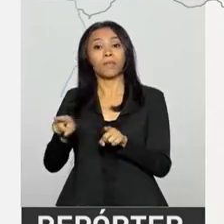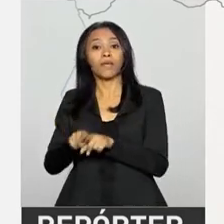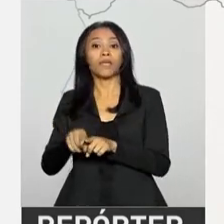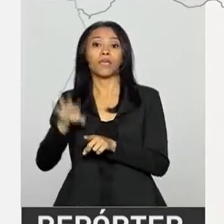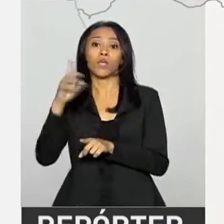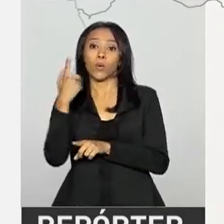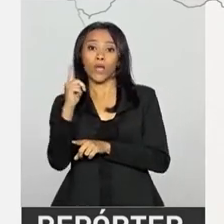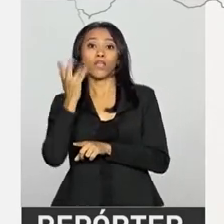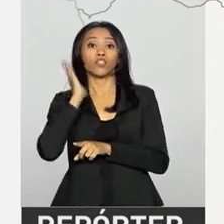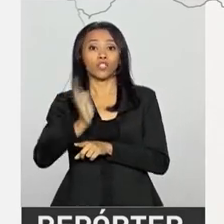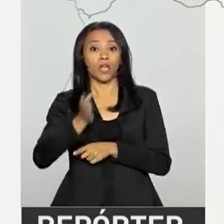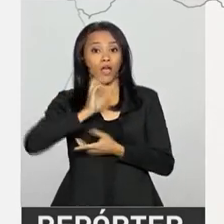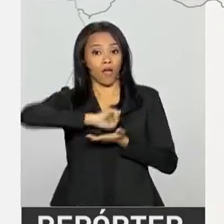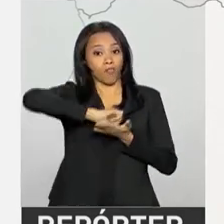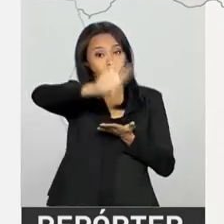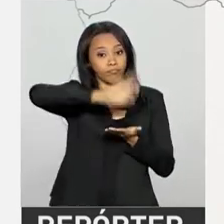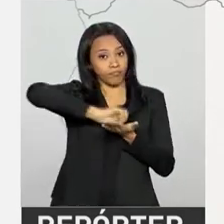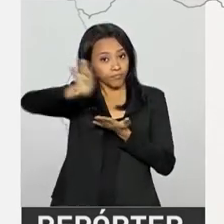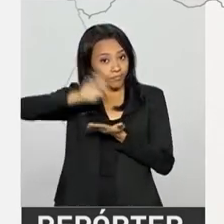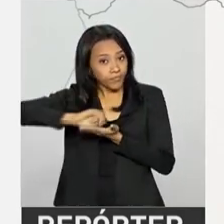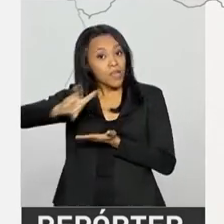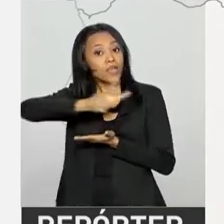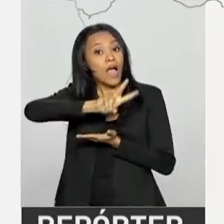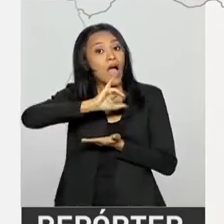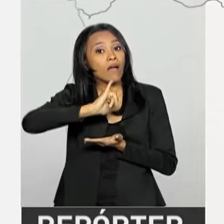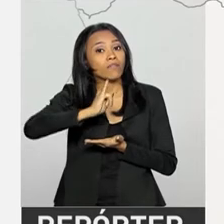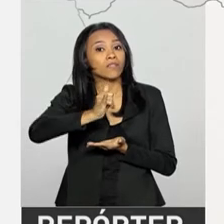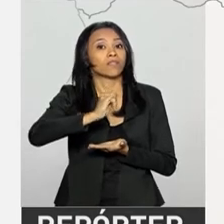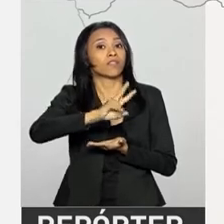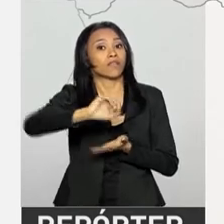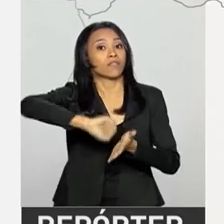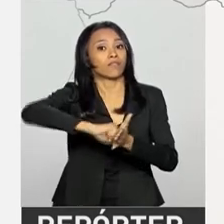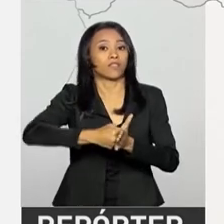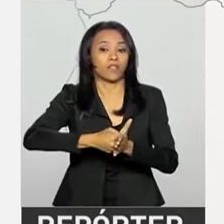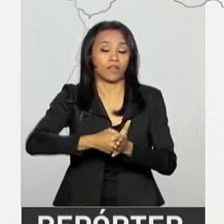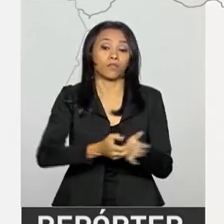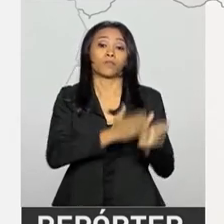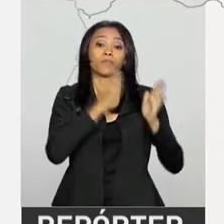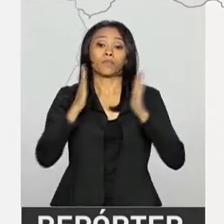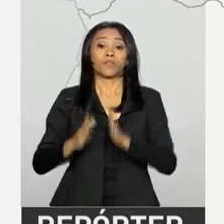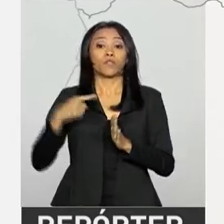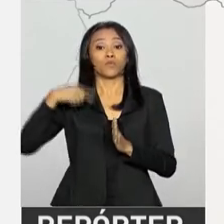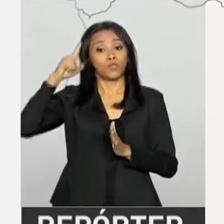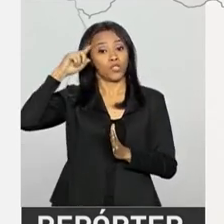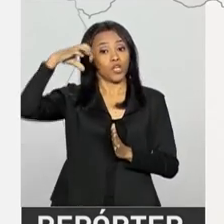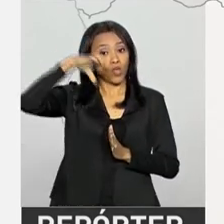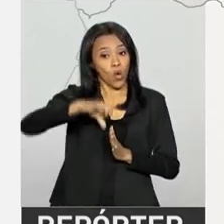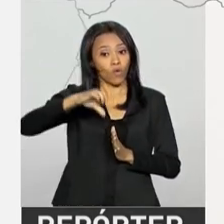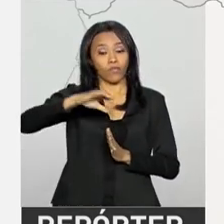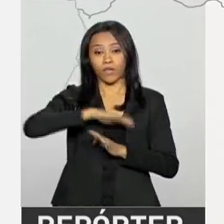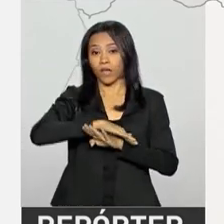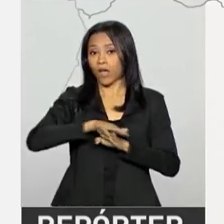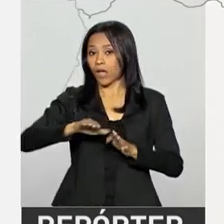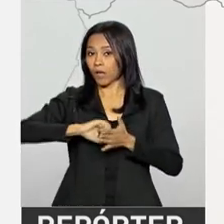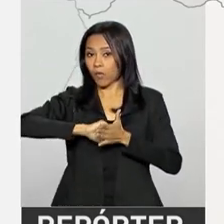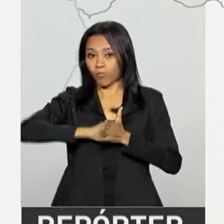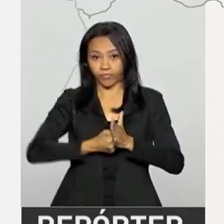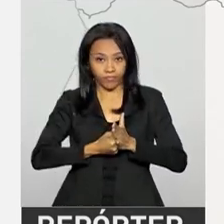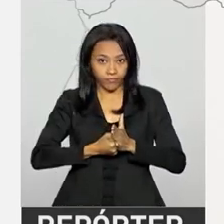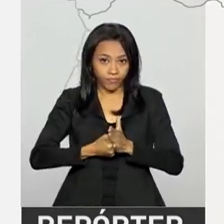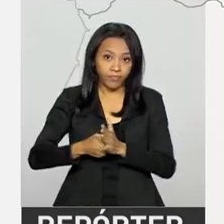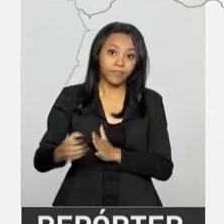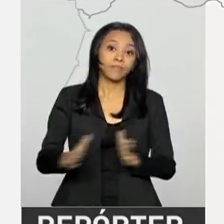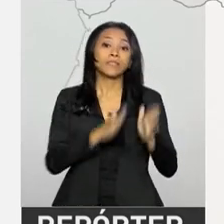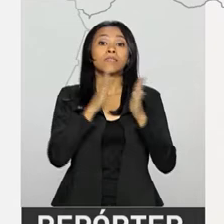recebendo uma mensagem de texto informando que a linha será bloqueada. No dia 9 de maio, elas já estarão inoperantes.